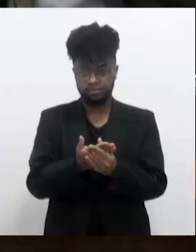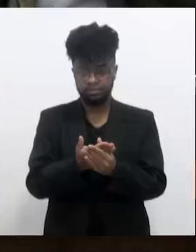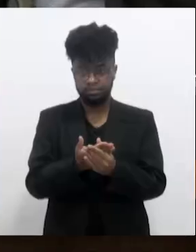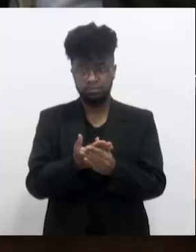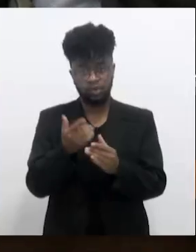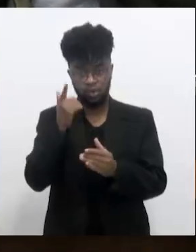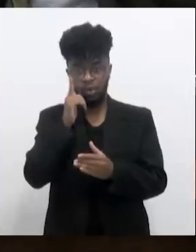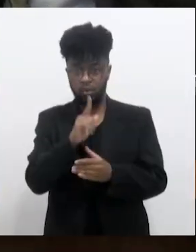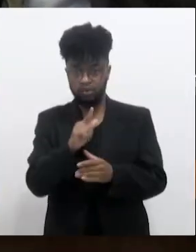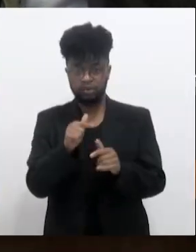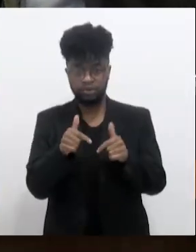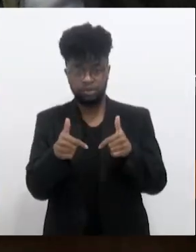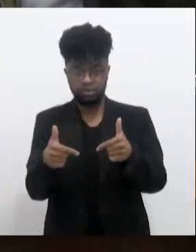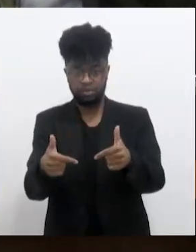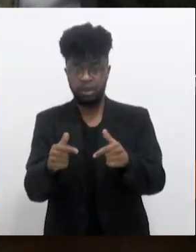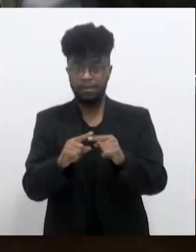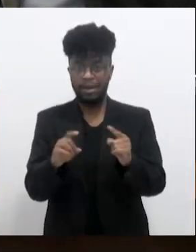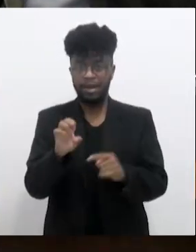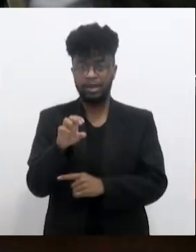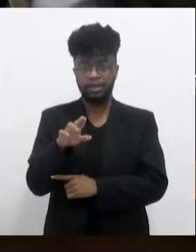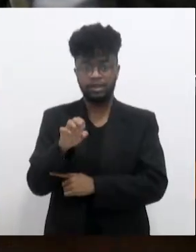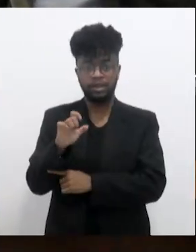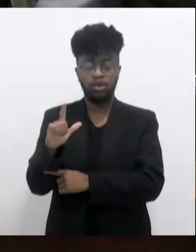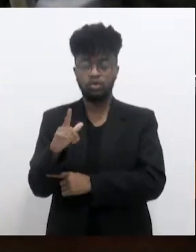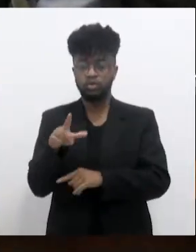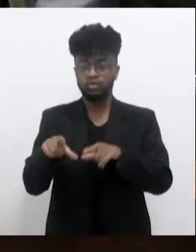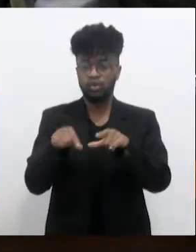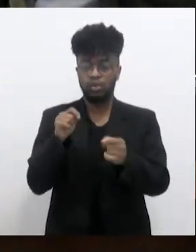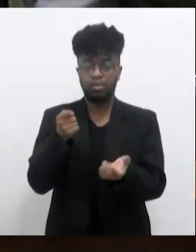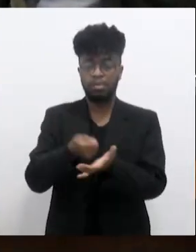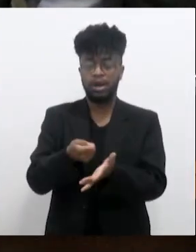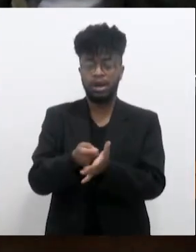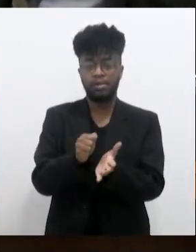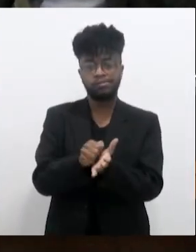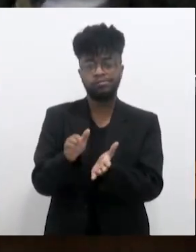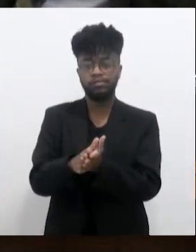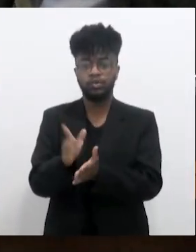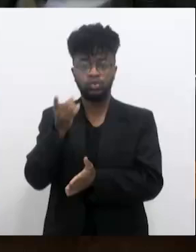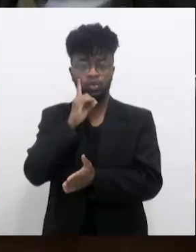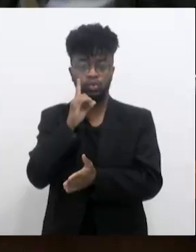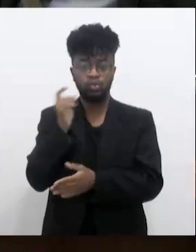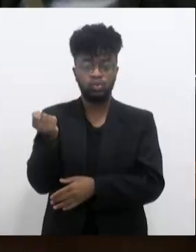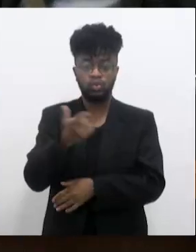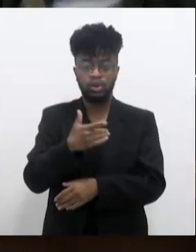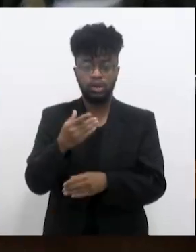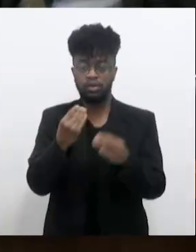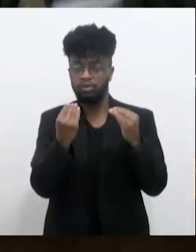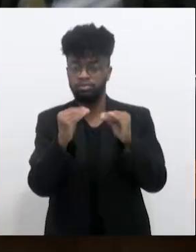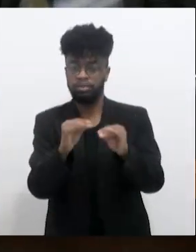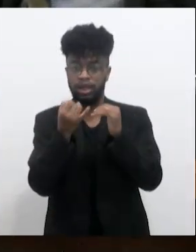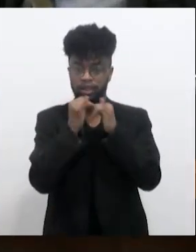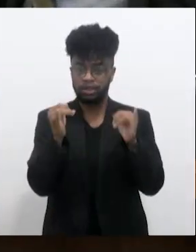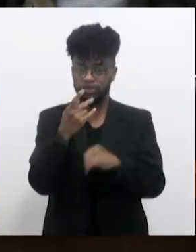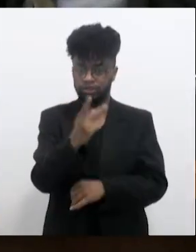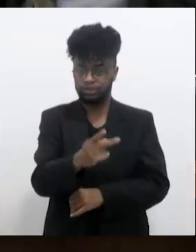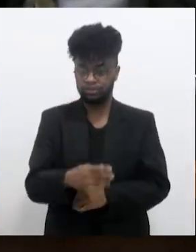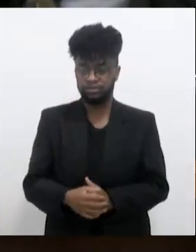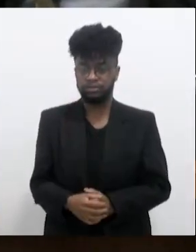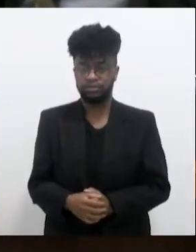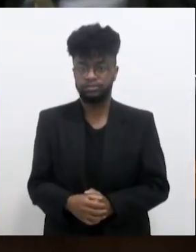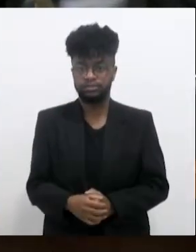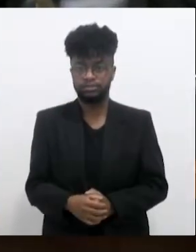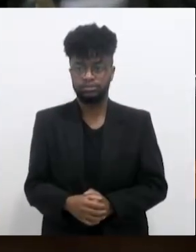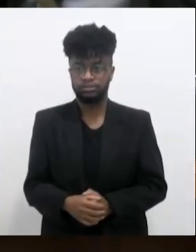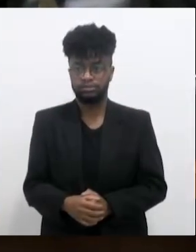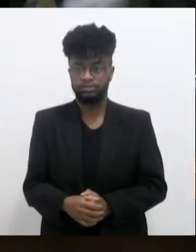conseguiu eliminar, a Enel preferiu ficar pagando a multa diária ao restabelecer a energia daquele trabalhador. Um